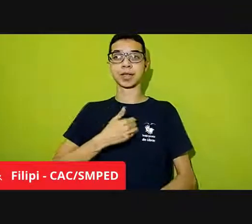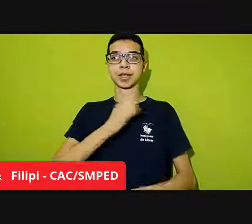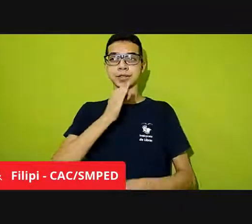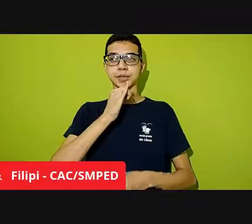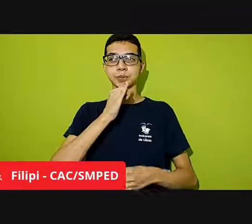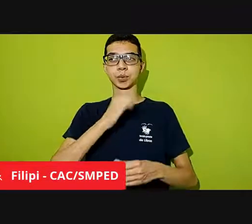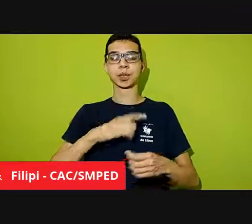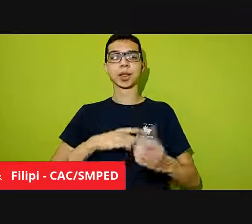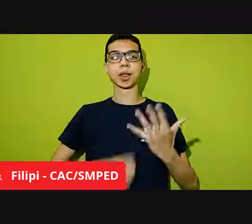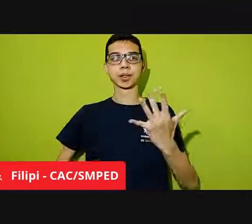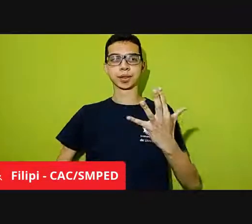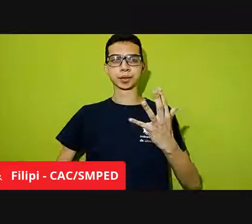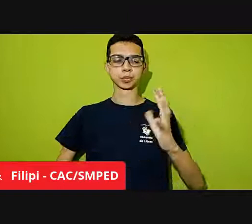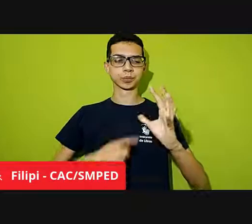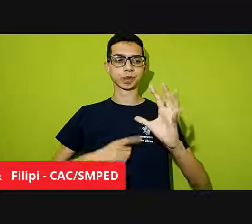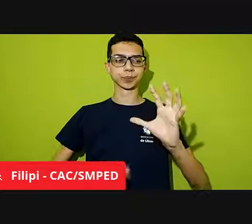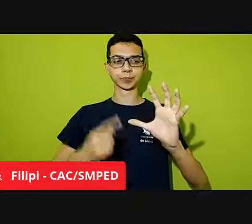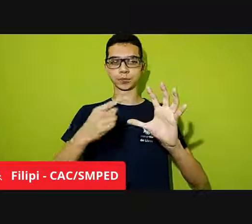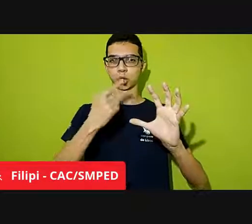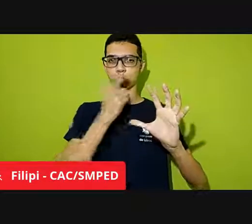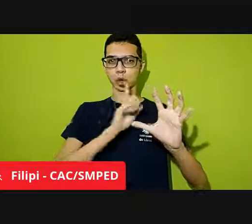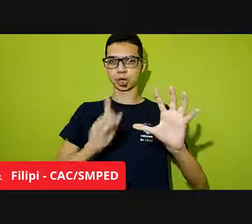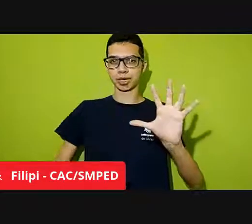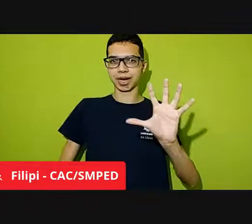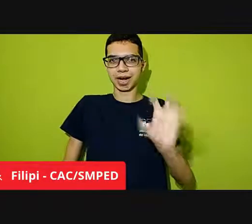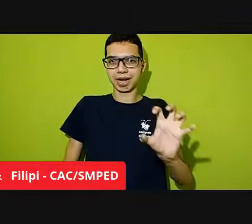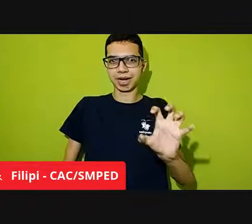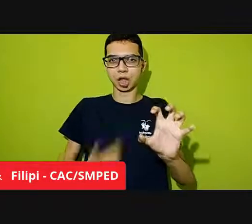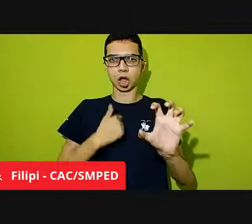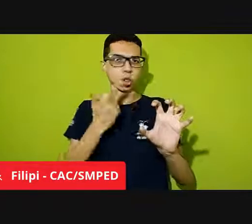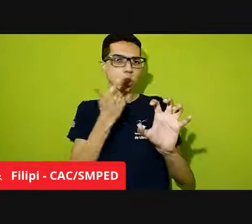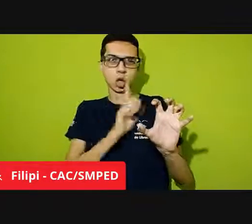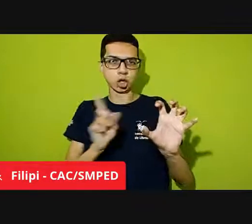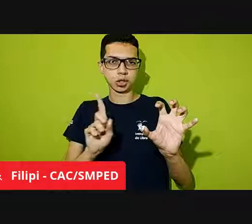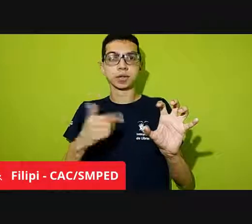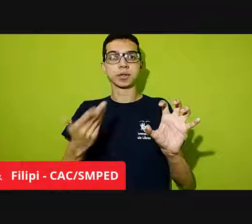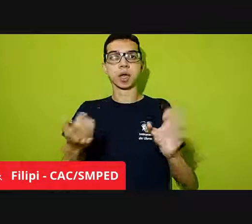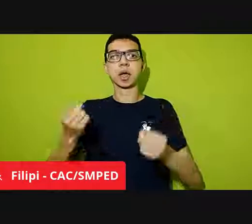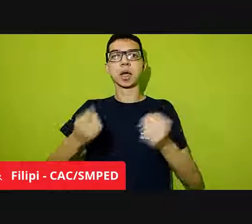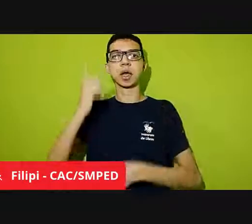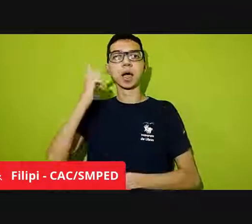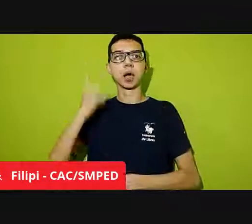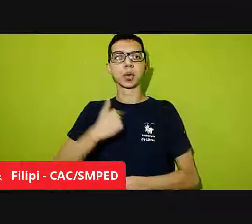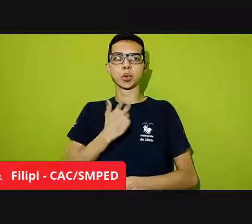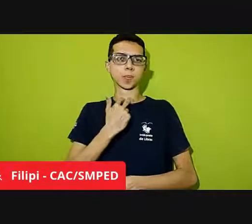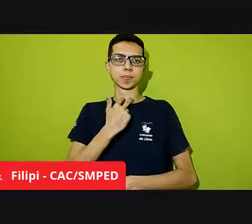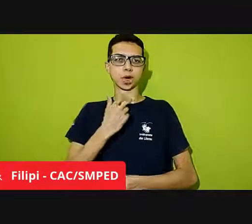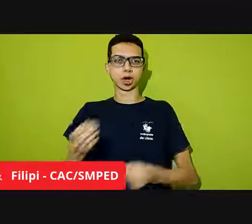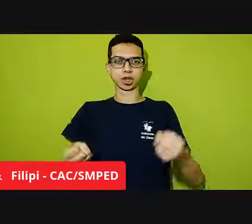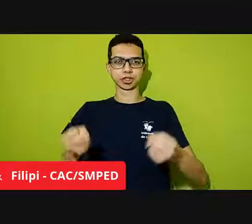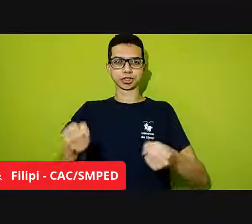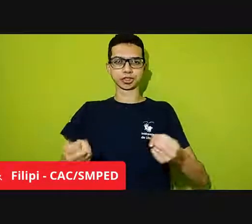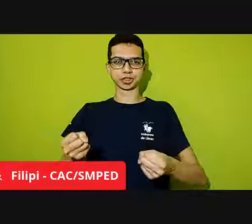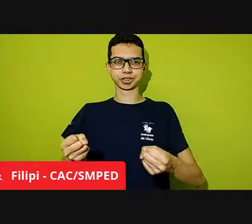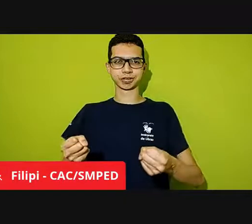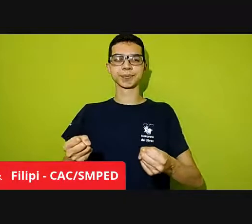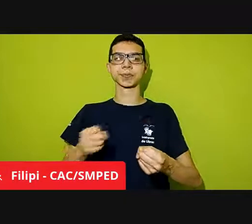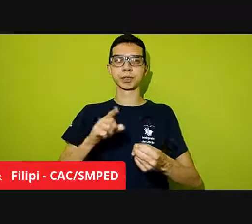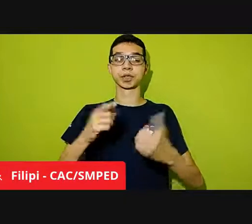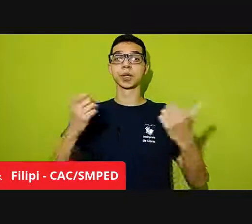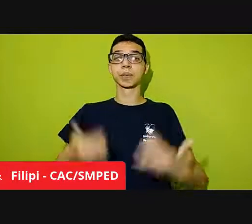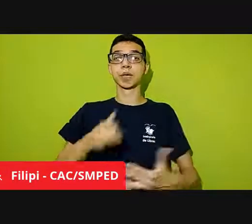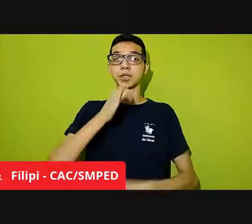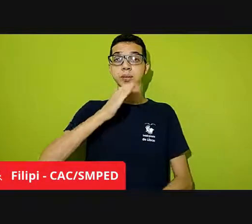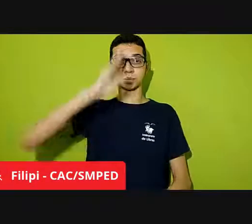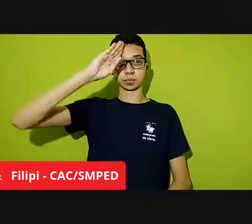tenho movimento de garra completo, então eu não posso dirigir um carro comum. Ele vai falar o que eu não posso. Você não pode dirigir um carro comum, você não pode servir o